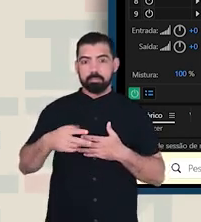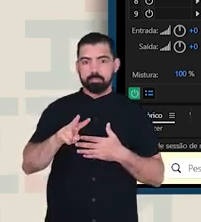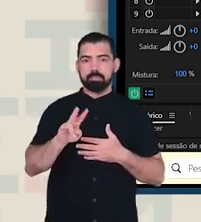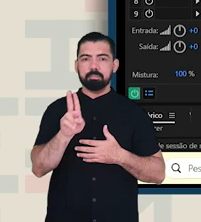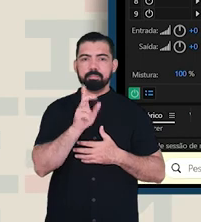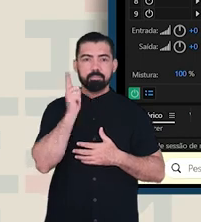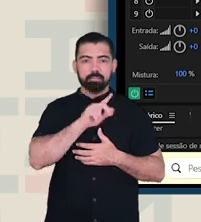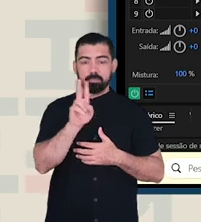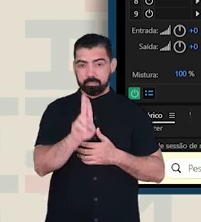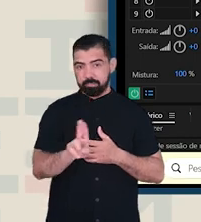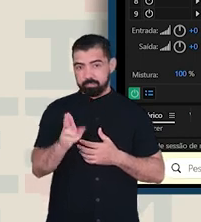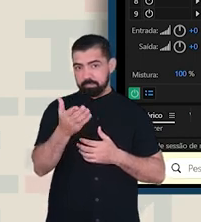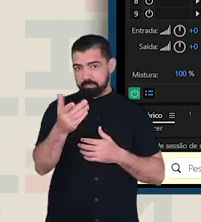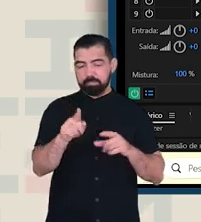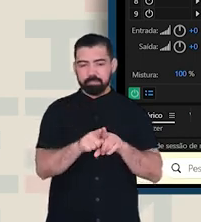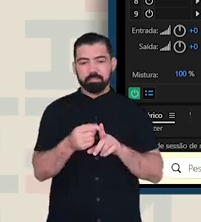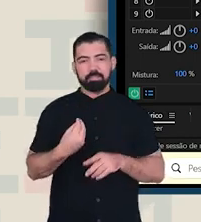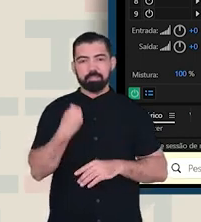útil.